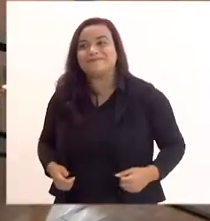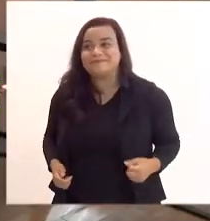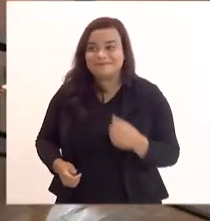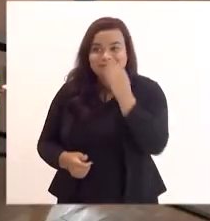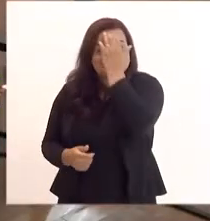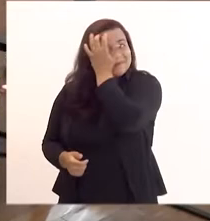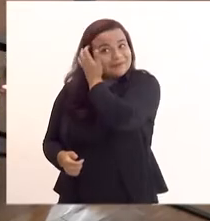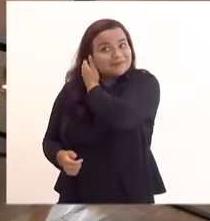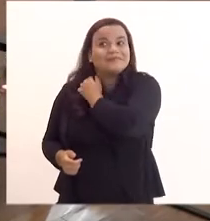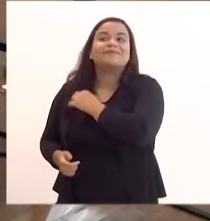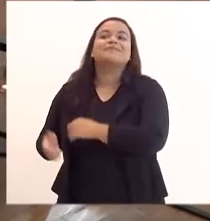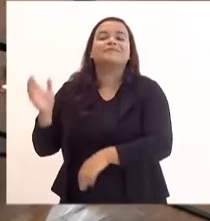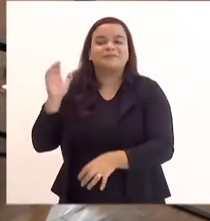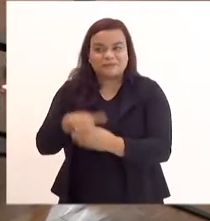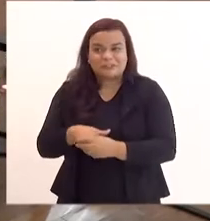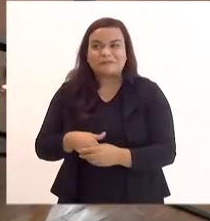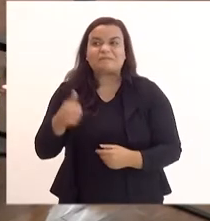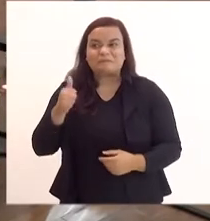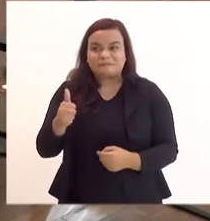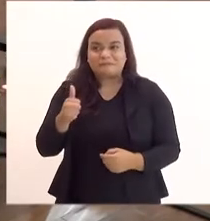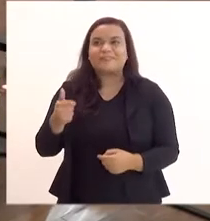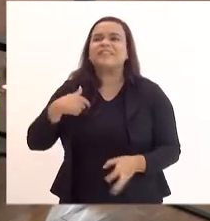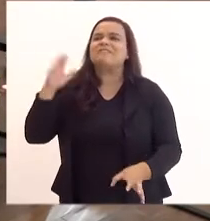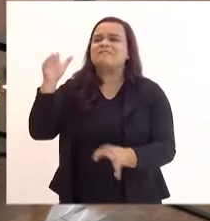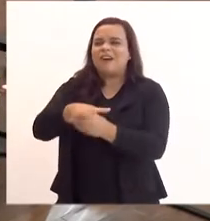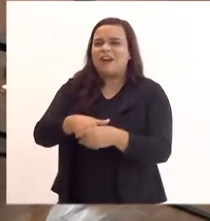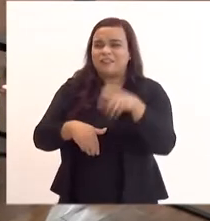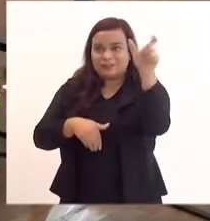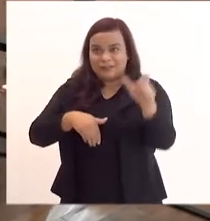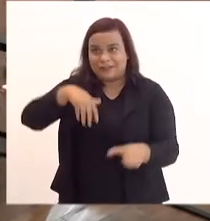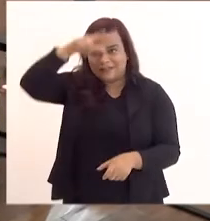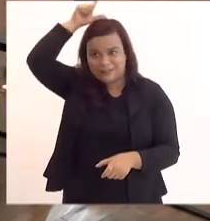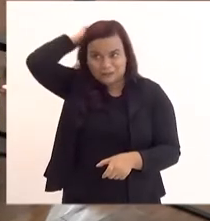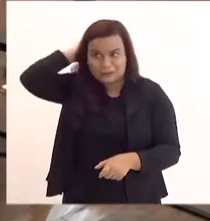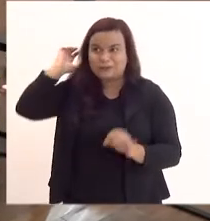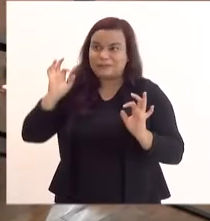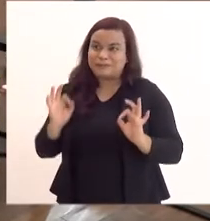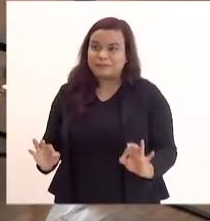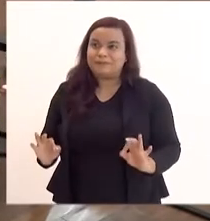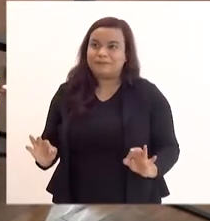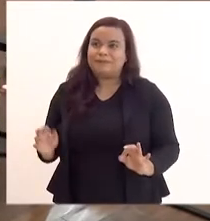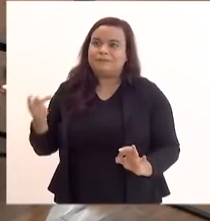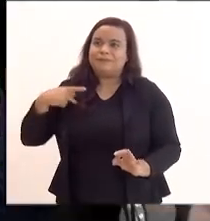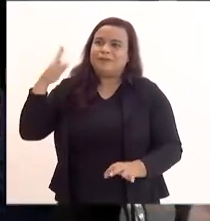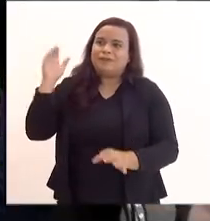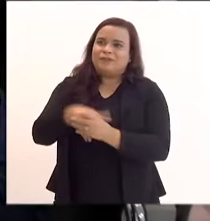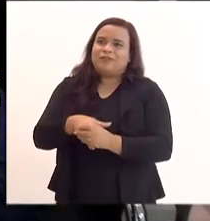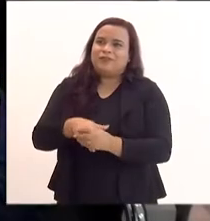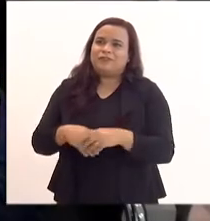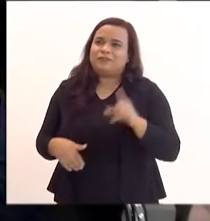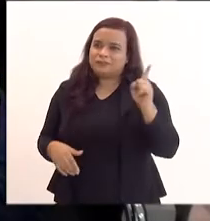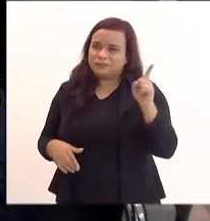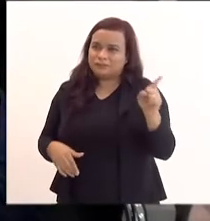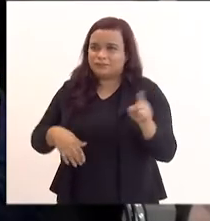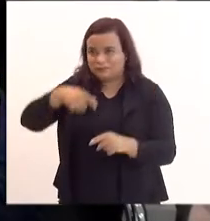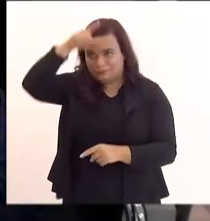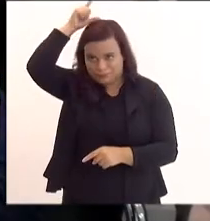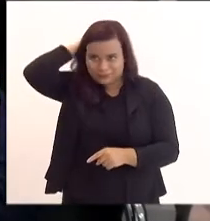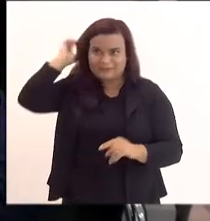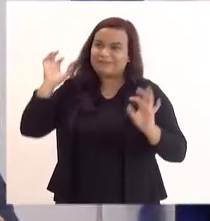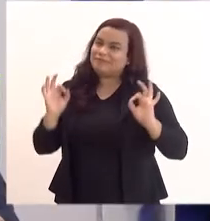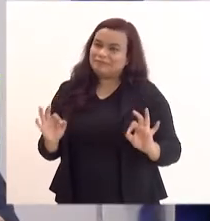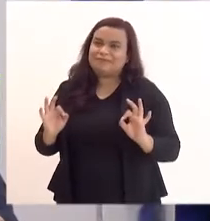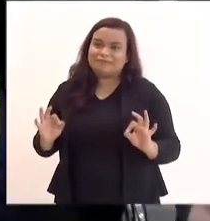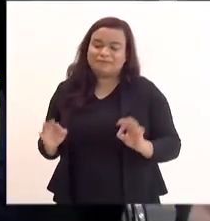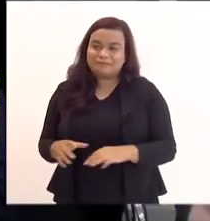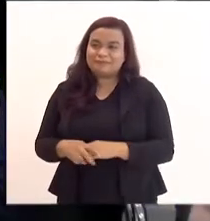Está muito bem votado. O voto seria do deputado Luiz Paulo sempre, já declarei isso. Meu voto é seu. Meu voto é seu. Meu voto já seria do deputado Luiz Paulo